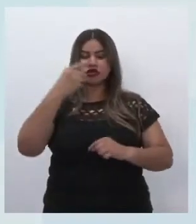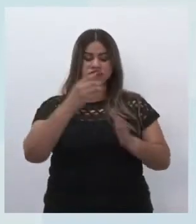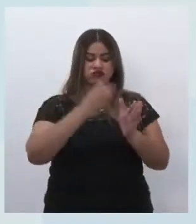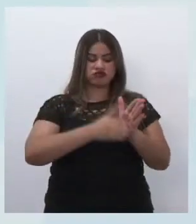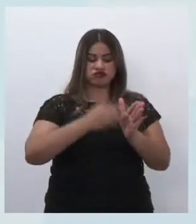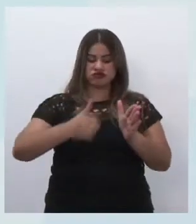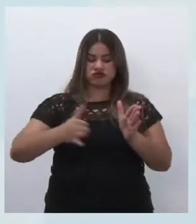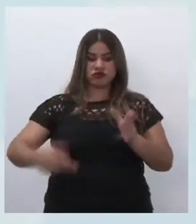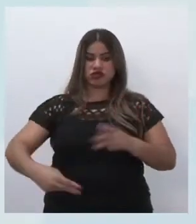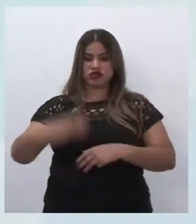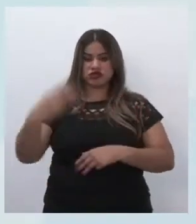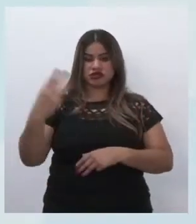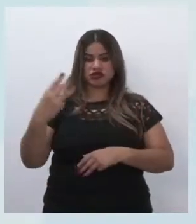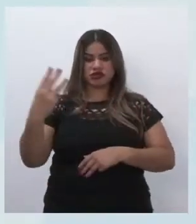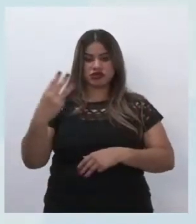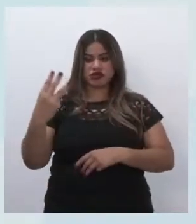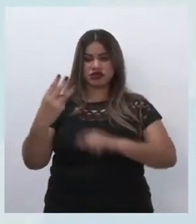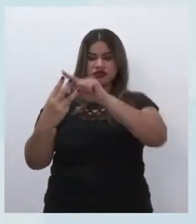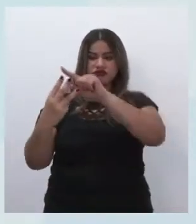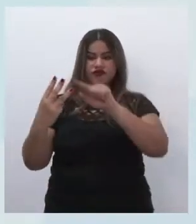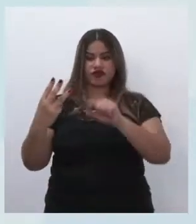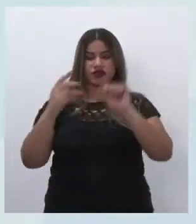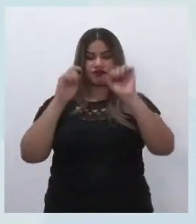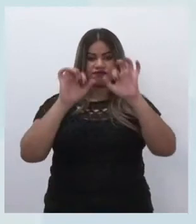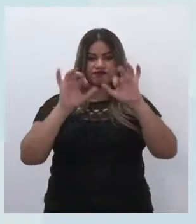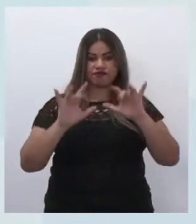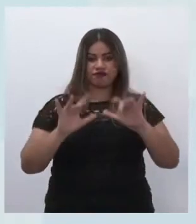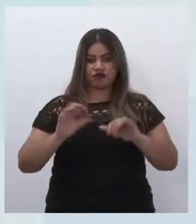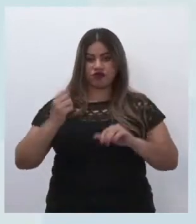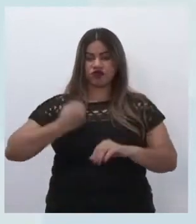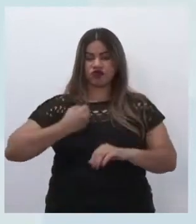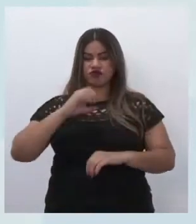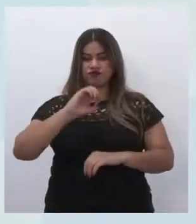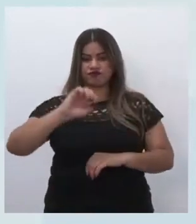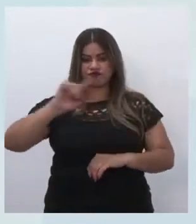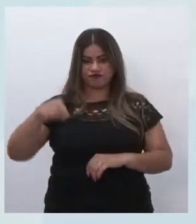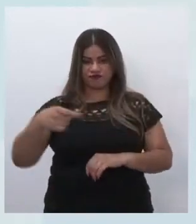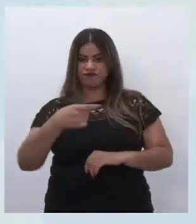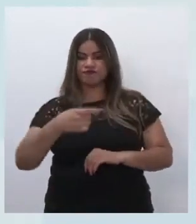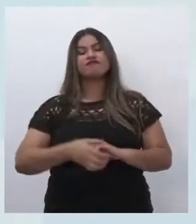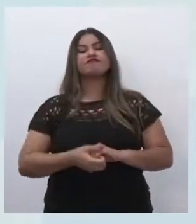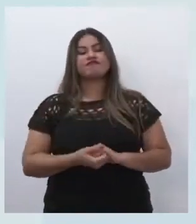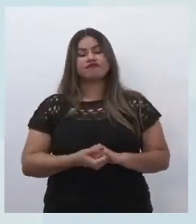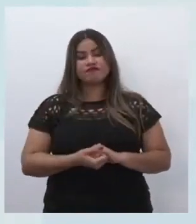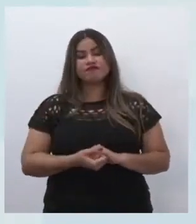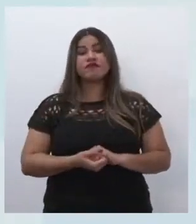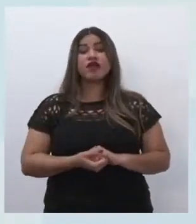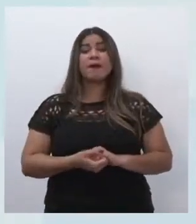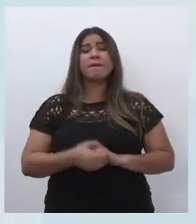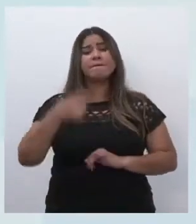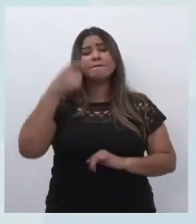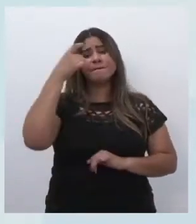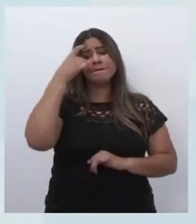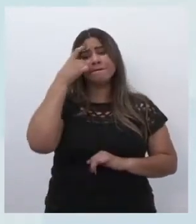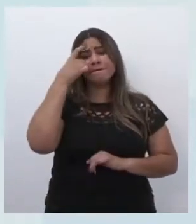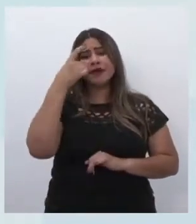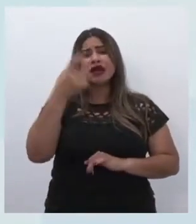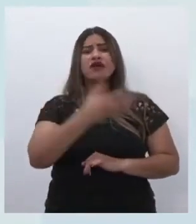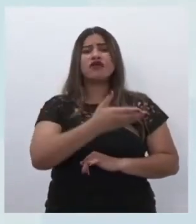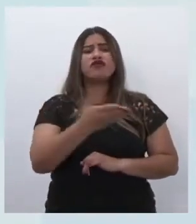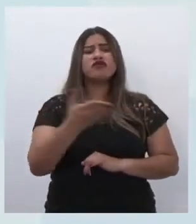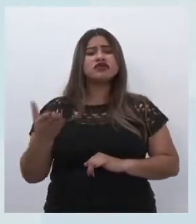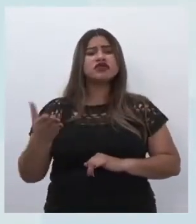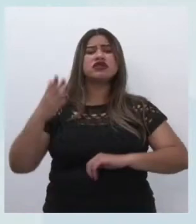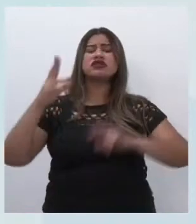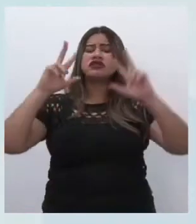ordens, observando as regularidades do sistema de numeração decimal. Essa é a quarta. De que forma vocês abordariam